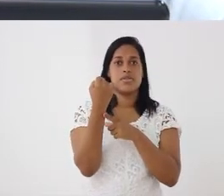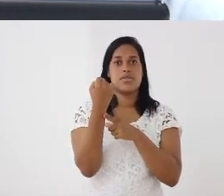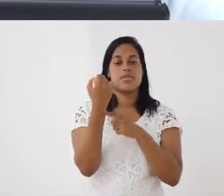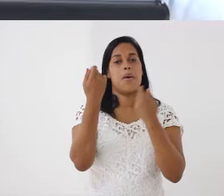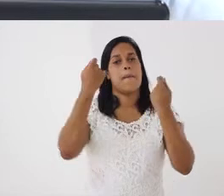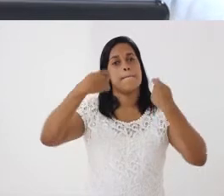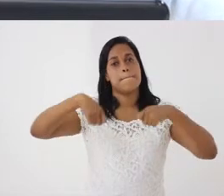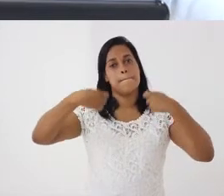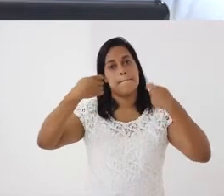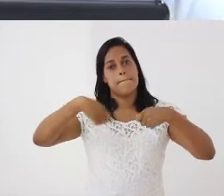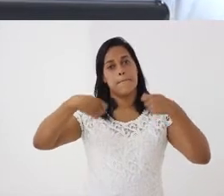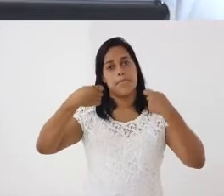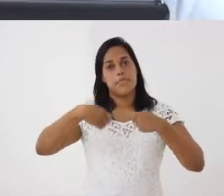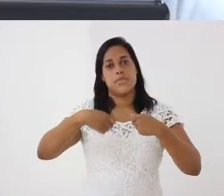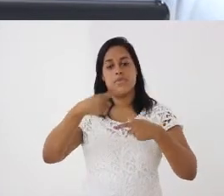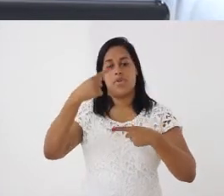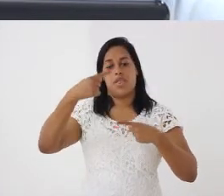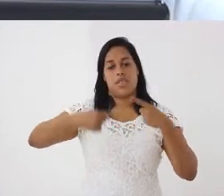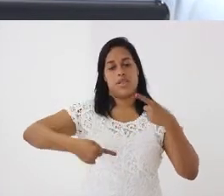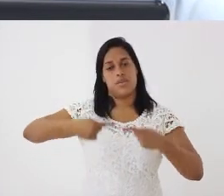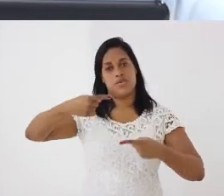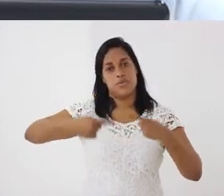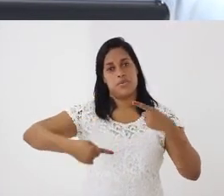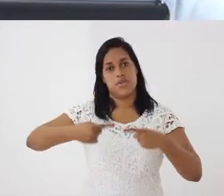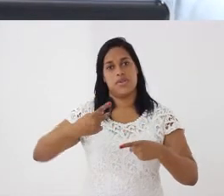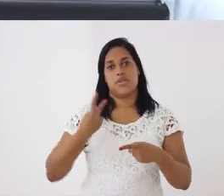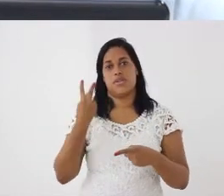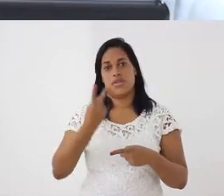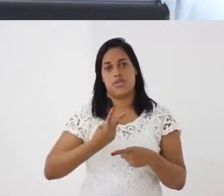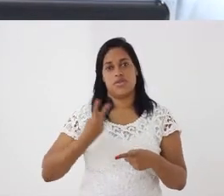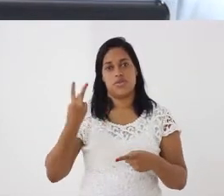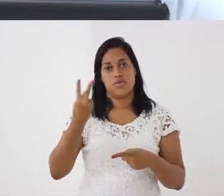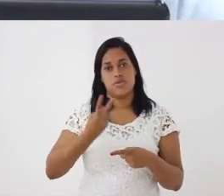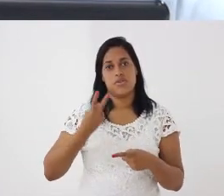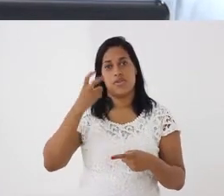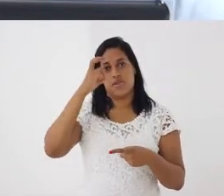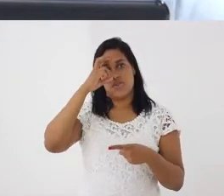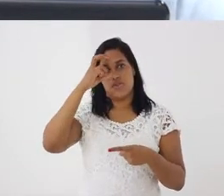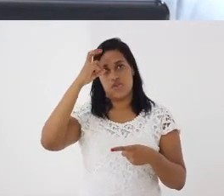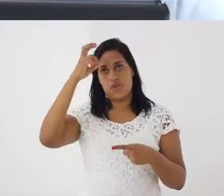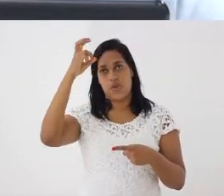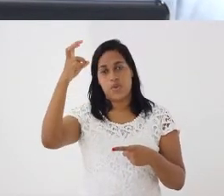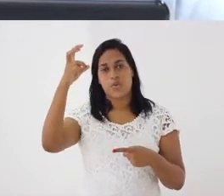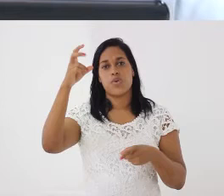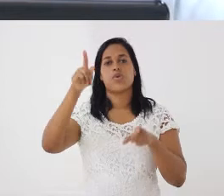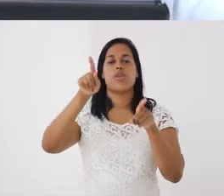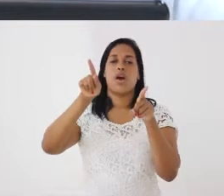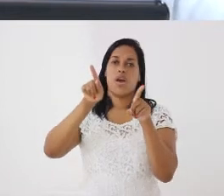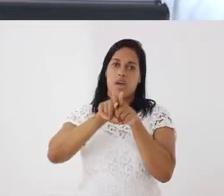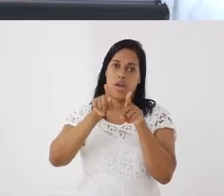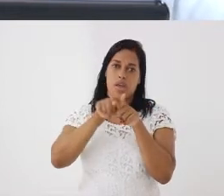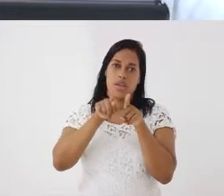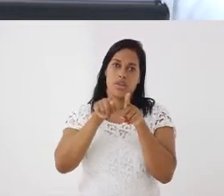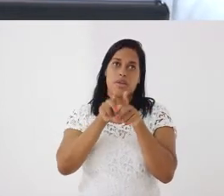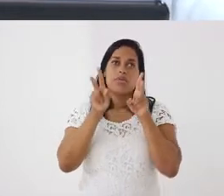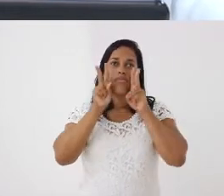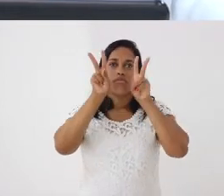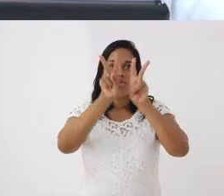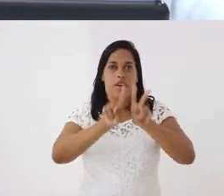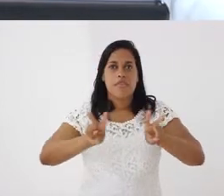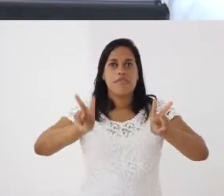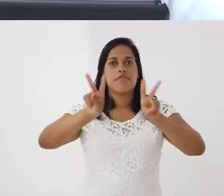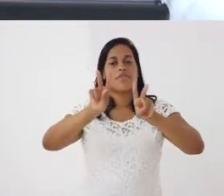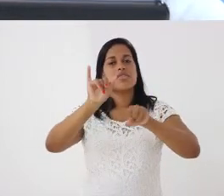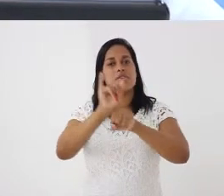depende essencialmente das políticas, valores, cultura e, sobretudo, da